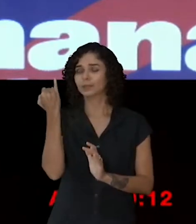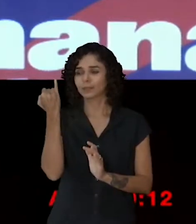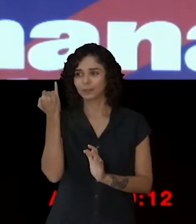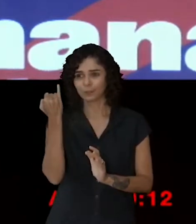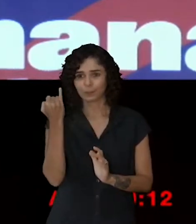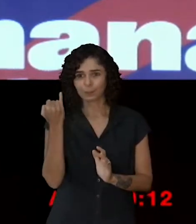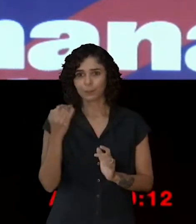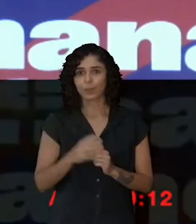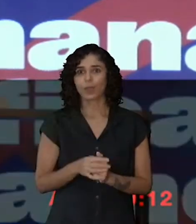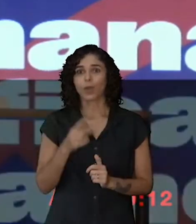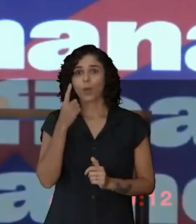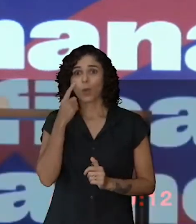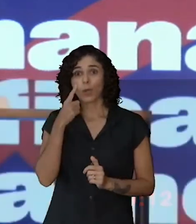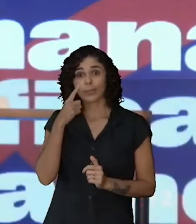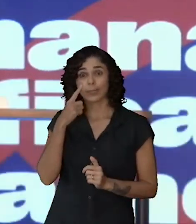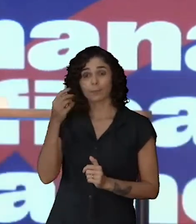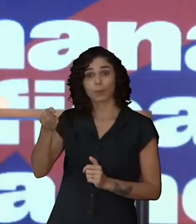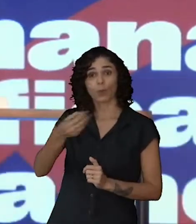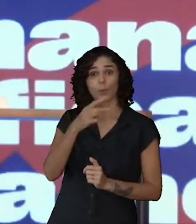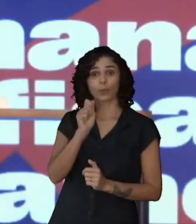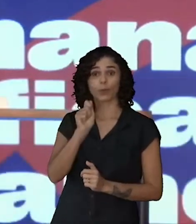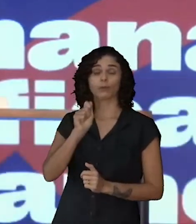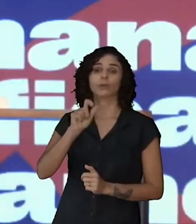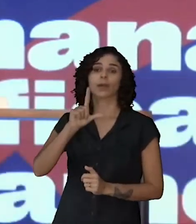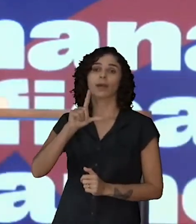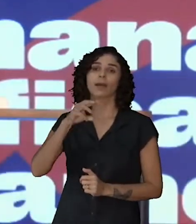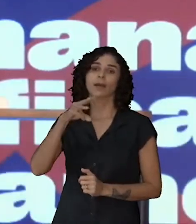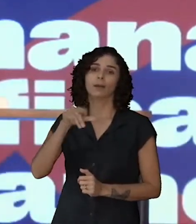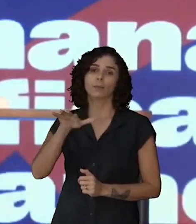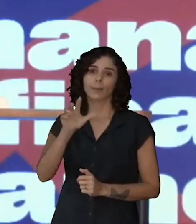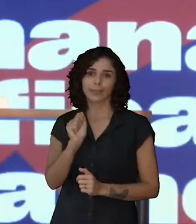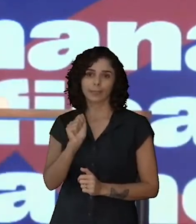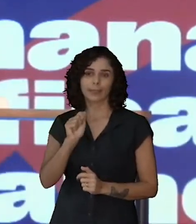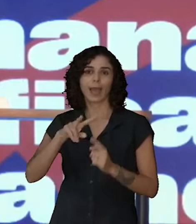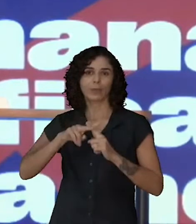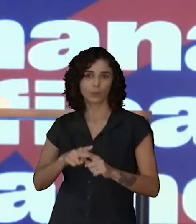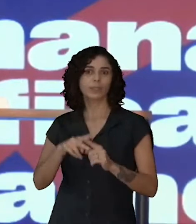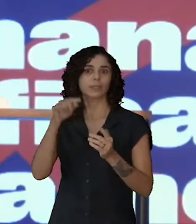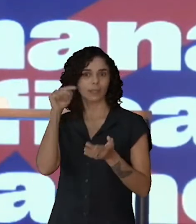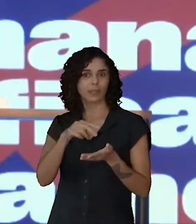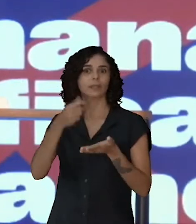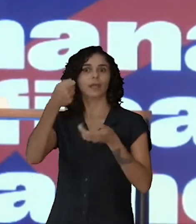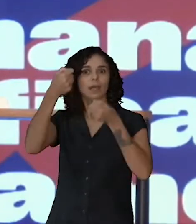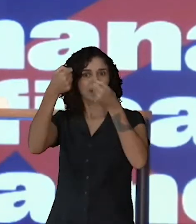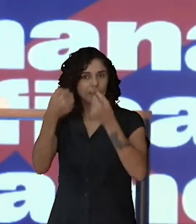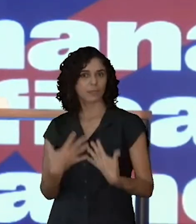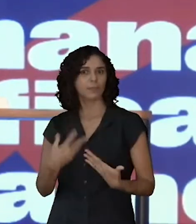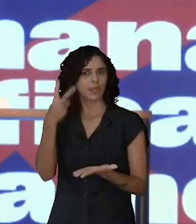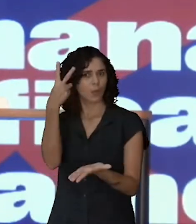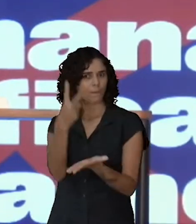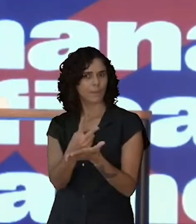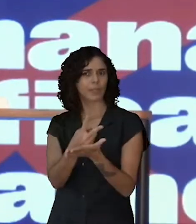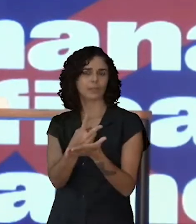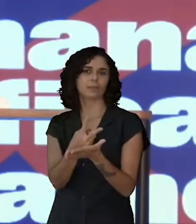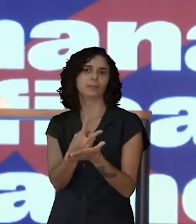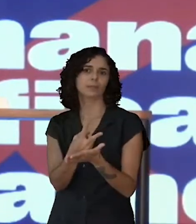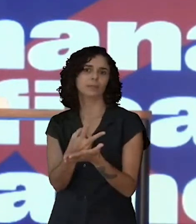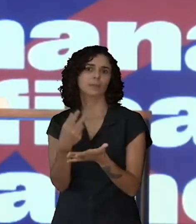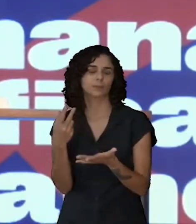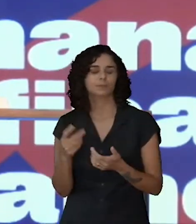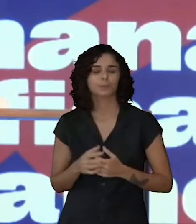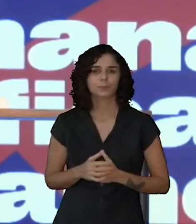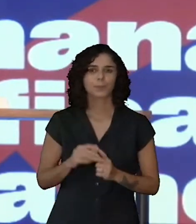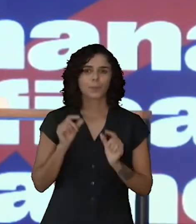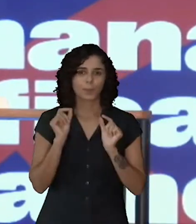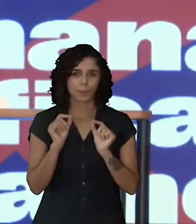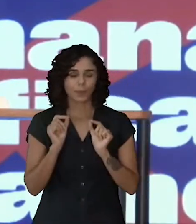Nova Almeida atualizada descreve o mesmo evento. Deus, pelas mãos